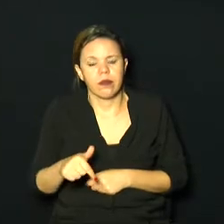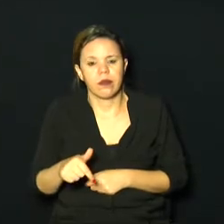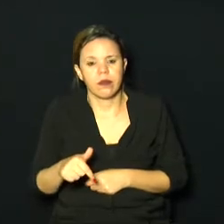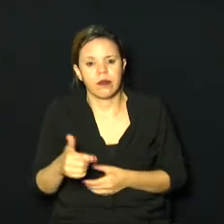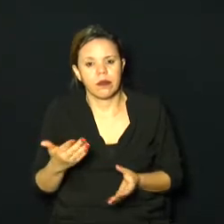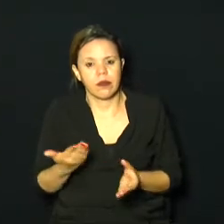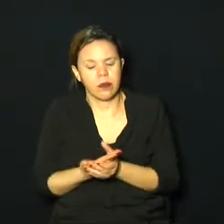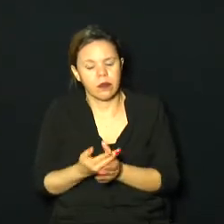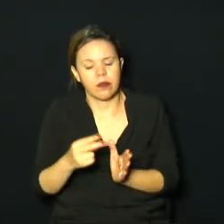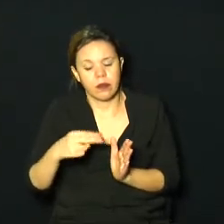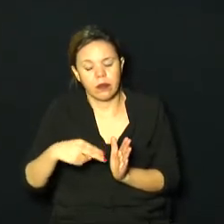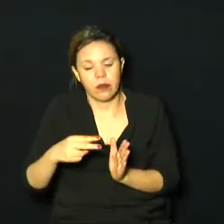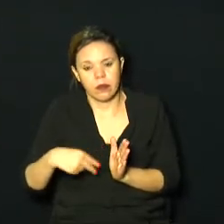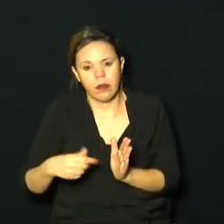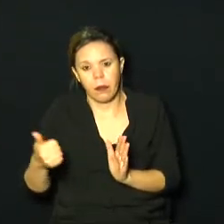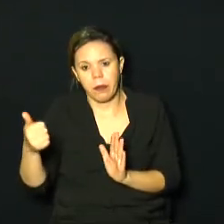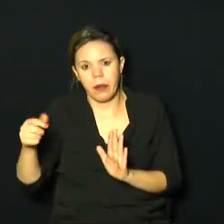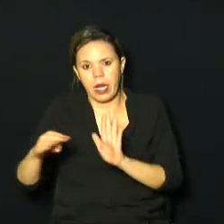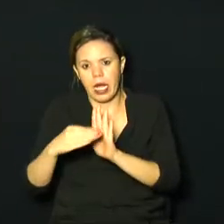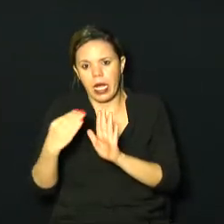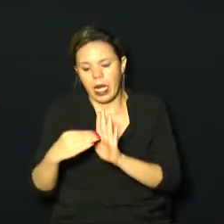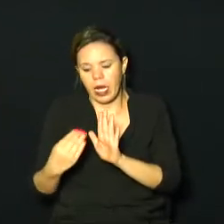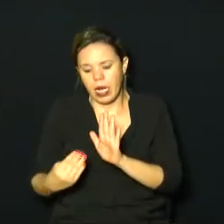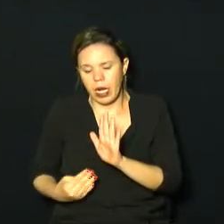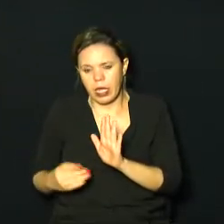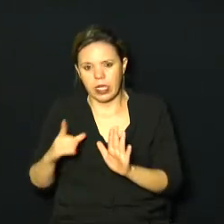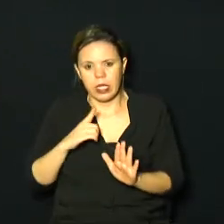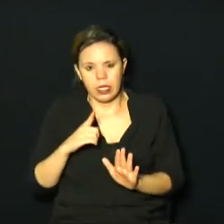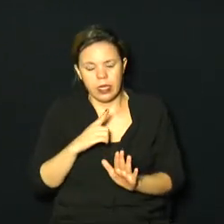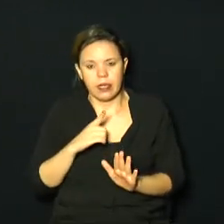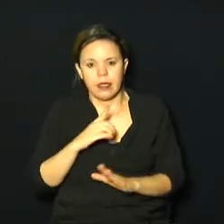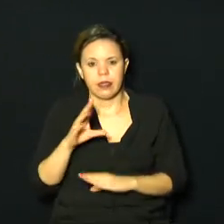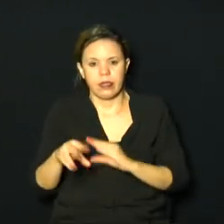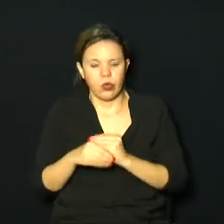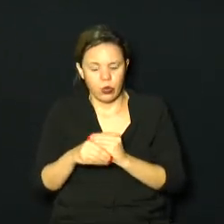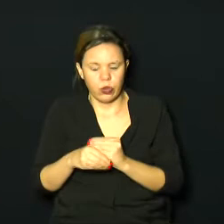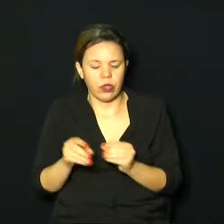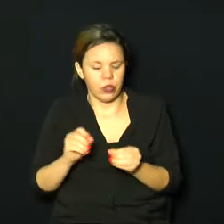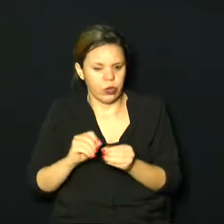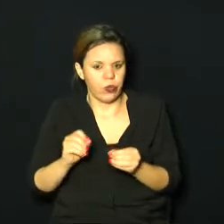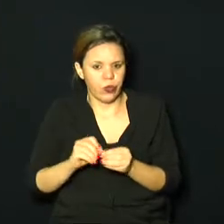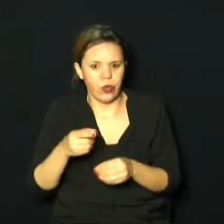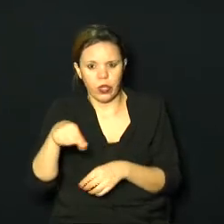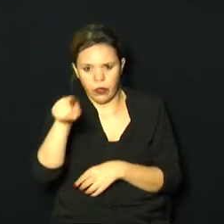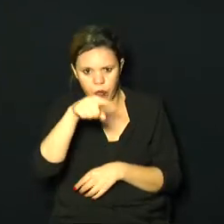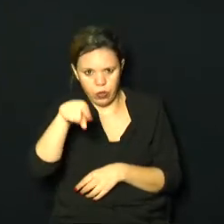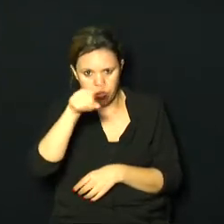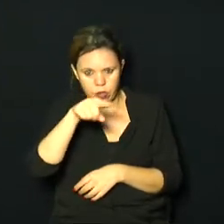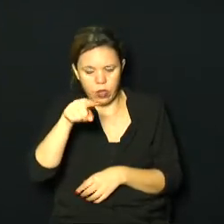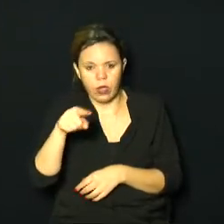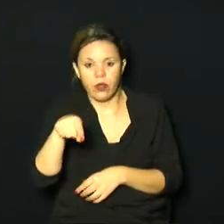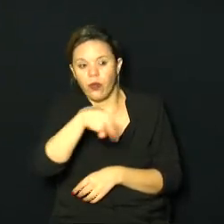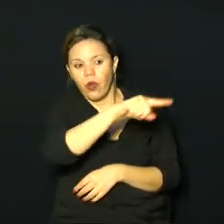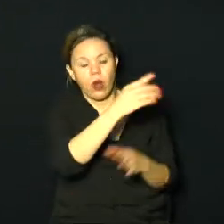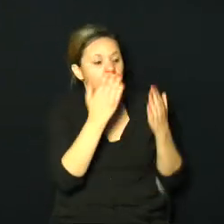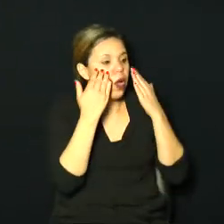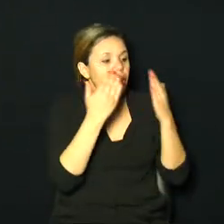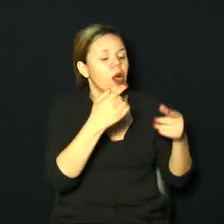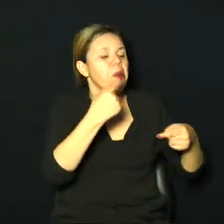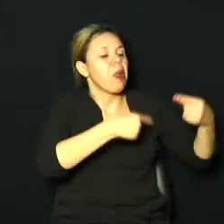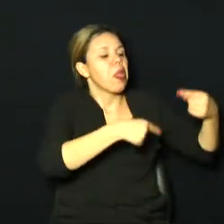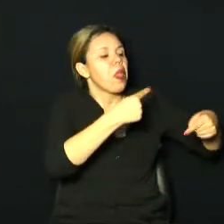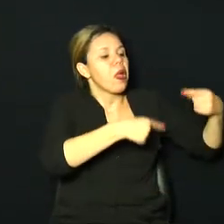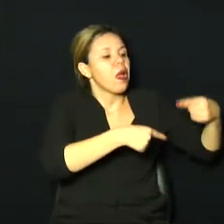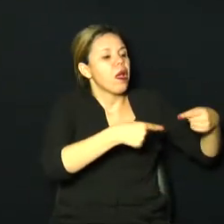inclusive, a primeira lista prévia, consta nos autos, atualizações que são feitas, só que vocês vão publicamente reproduzir um discurso